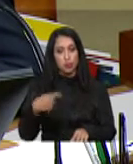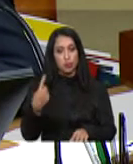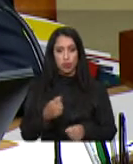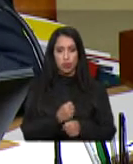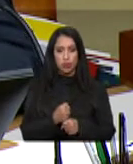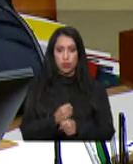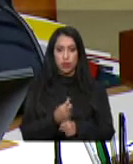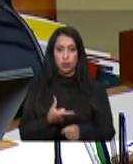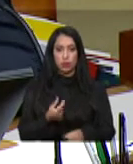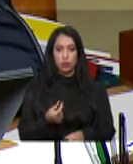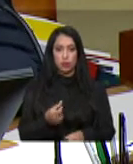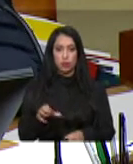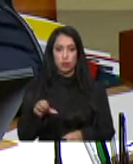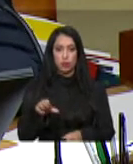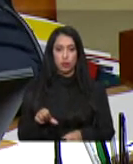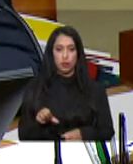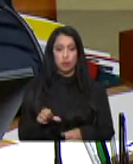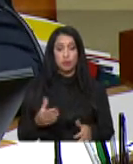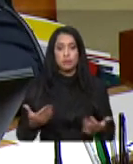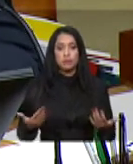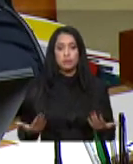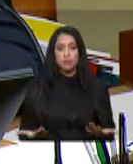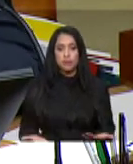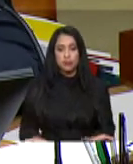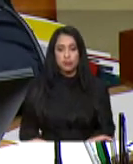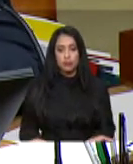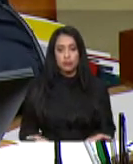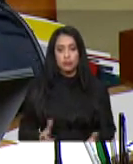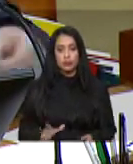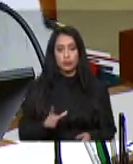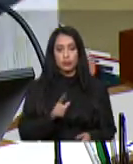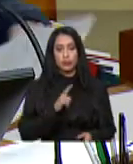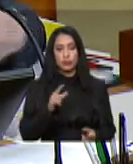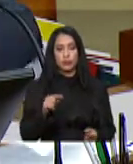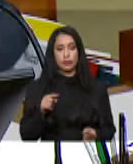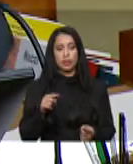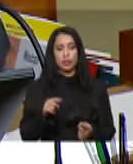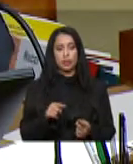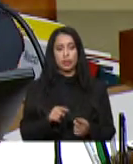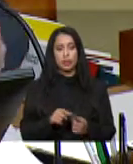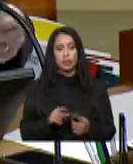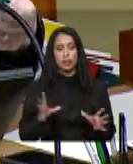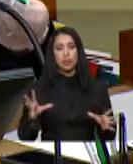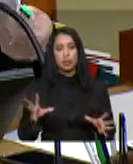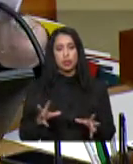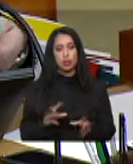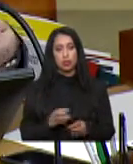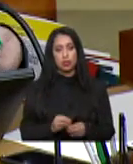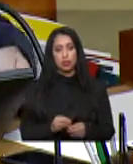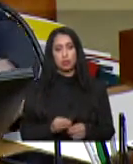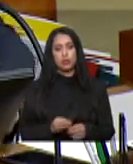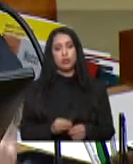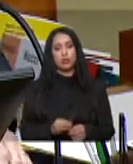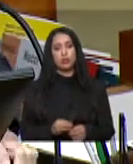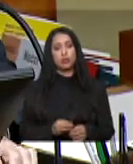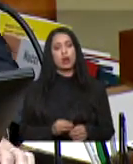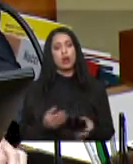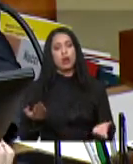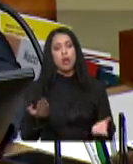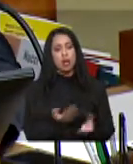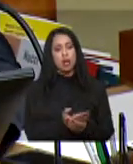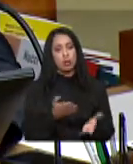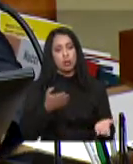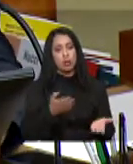de 2009. Então, nesse sentido, em conclusão, eu conheço da ação